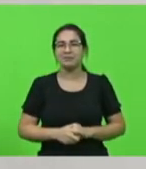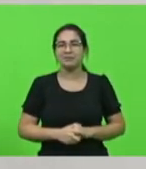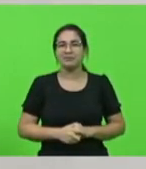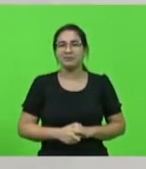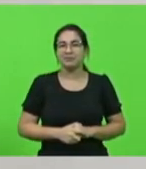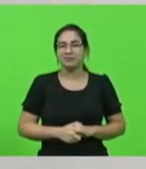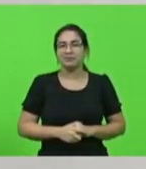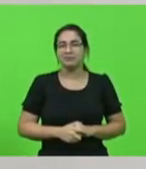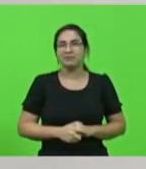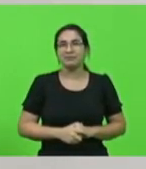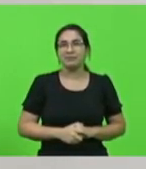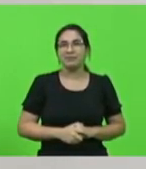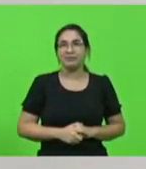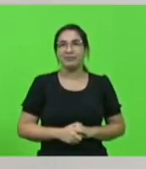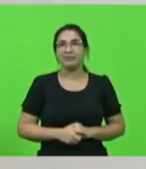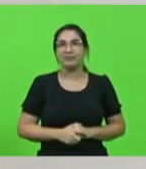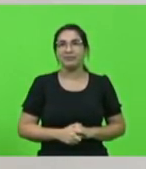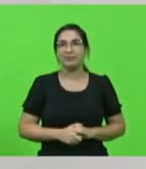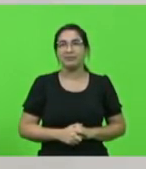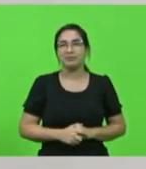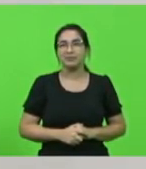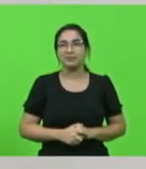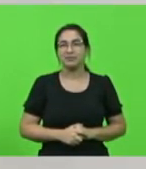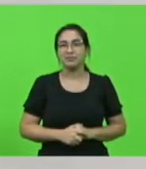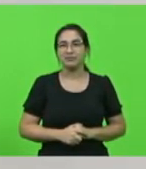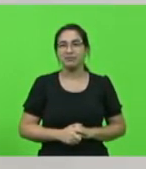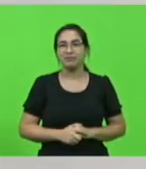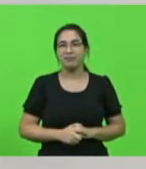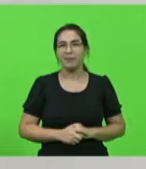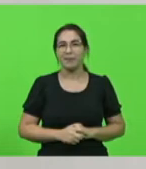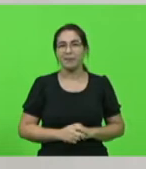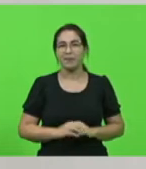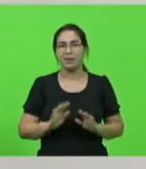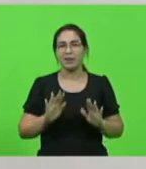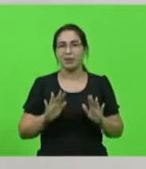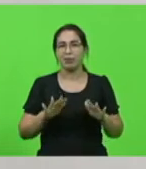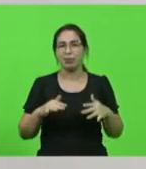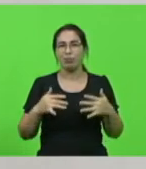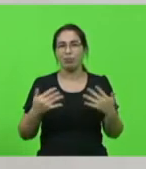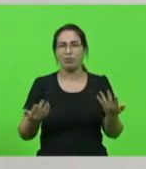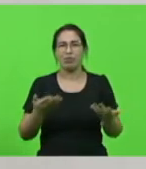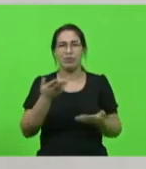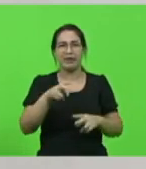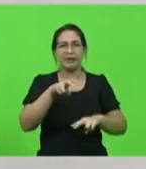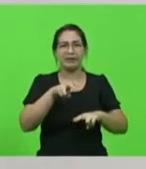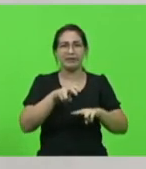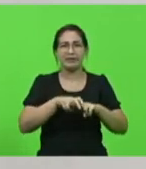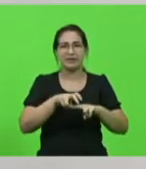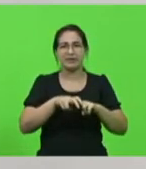Qual é a bronca, que caveira de burro que está enterrada nesse estado?